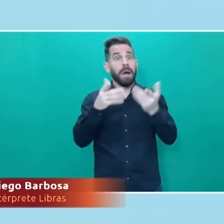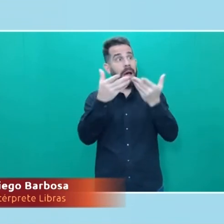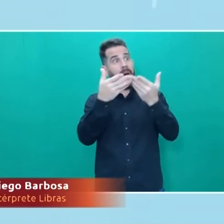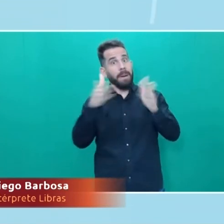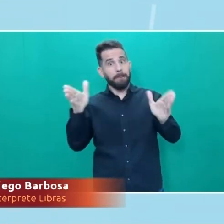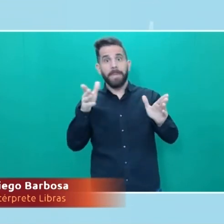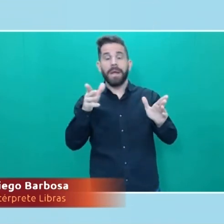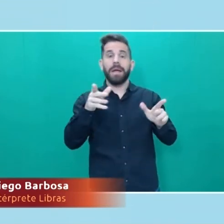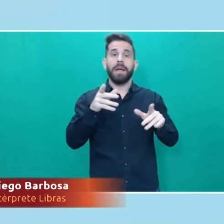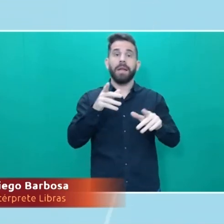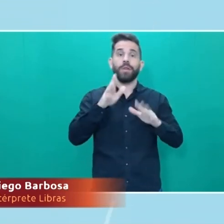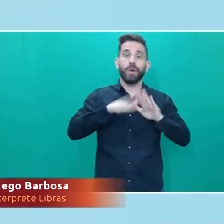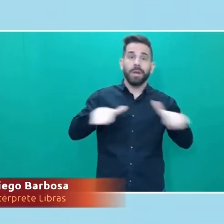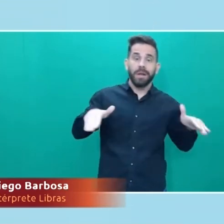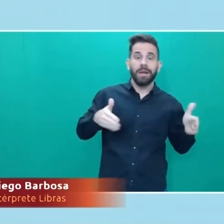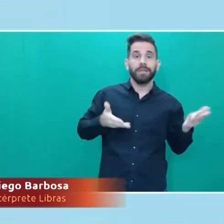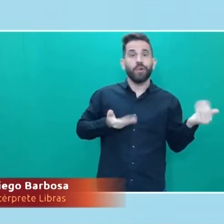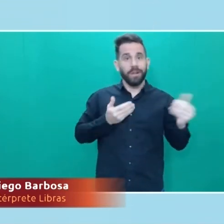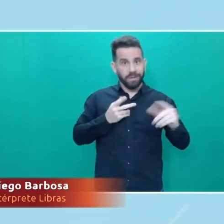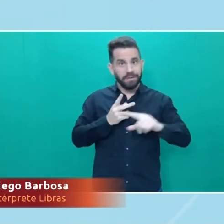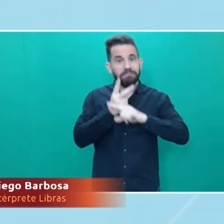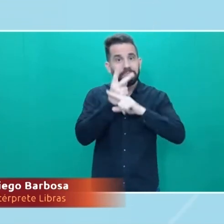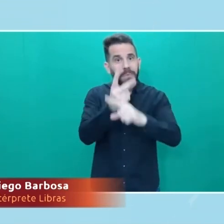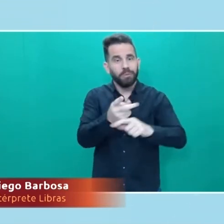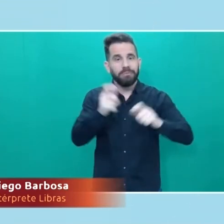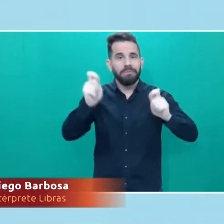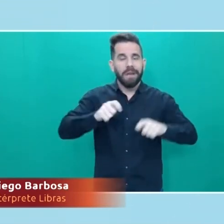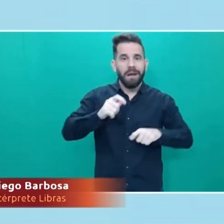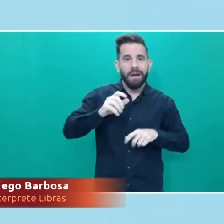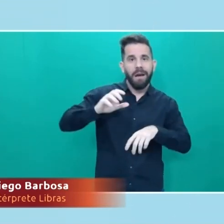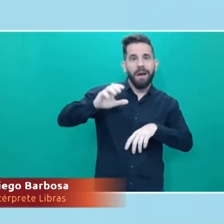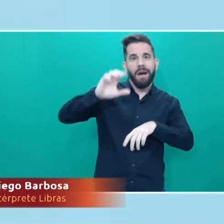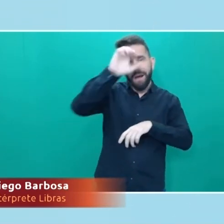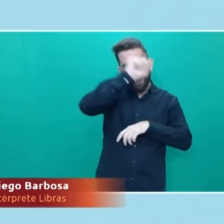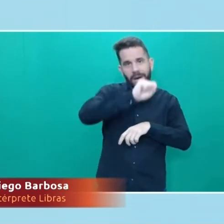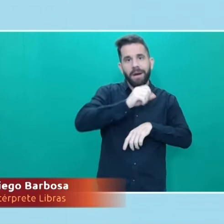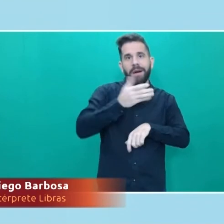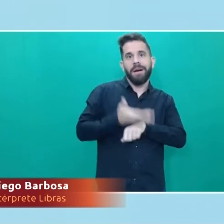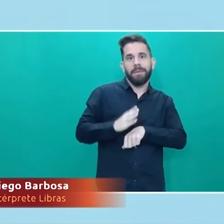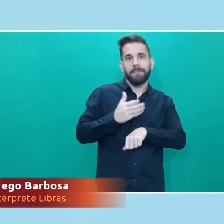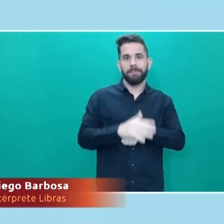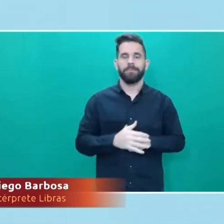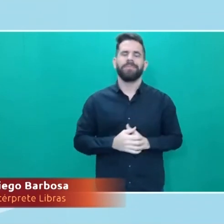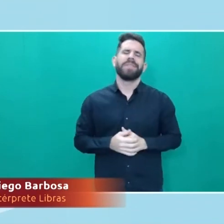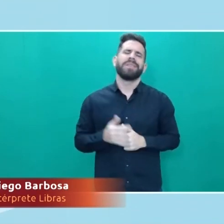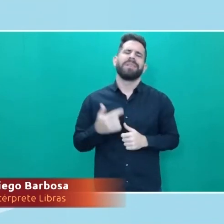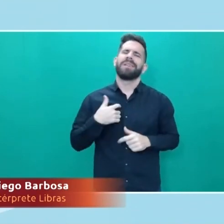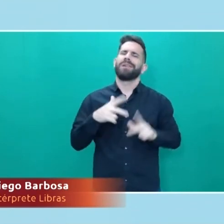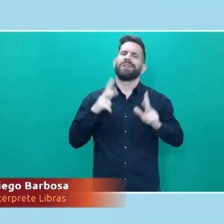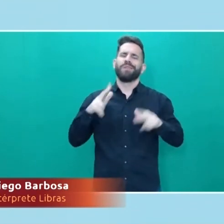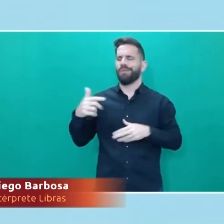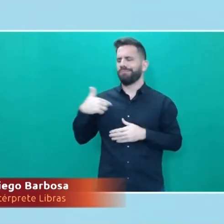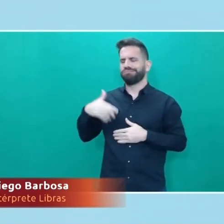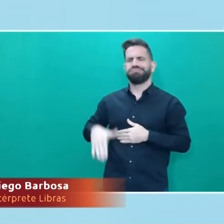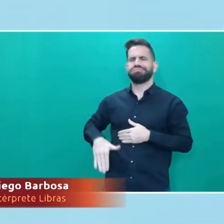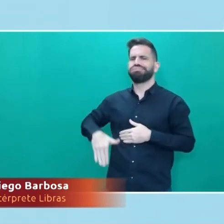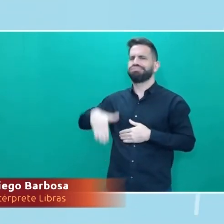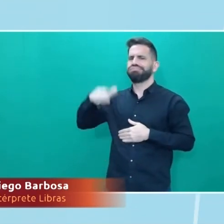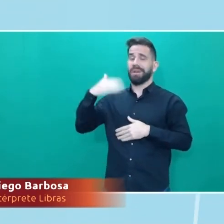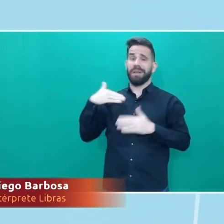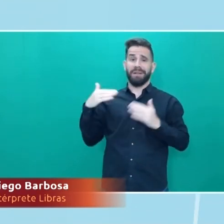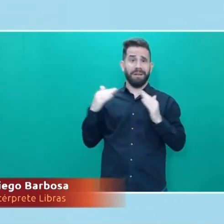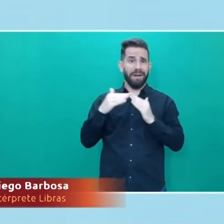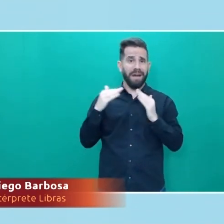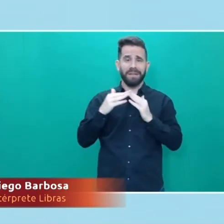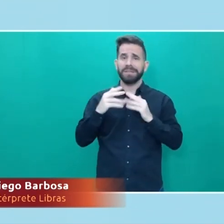crianças e adolescentes? Eu fui criado numa casa muito movimentada, né? A vida toda, meus